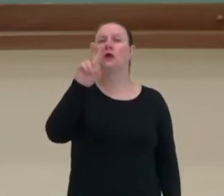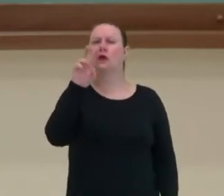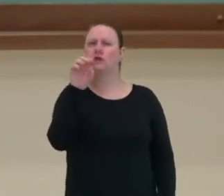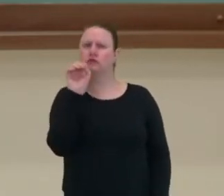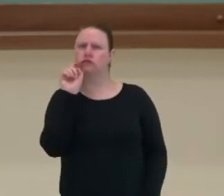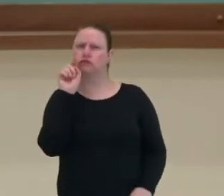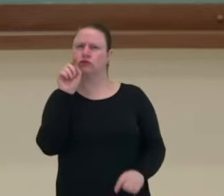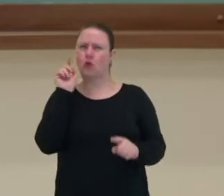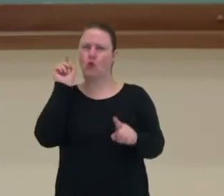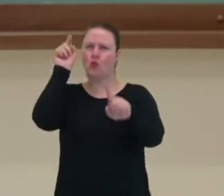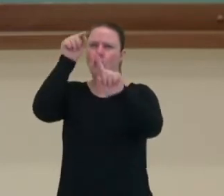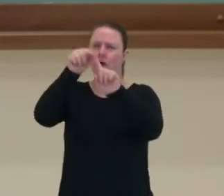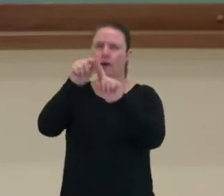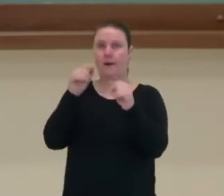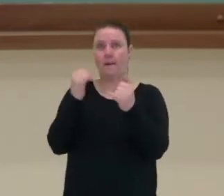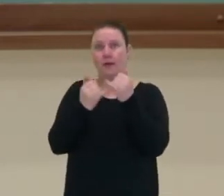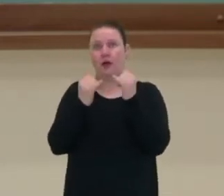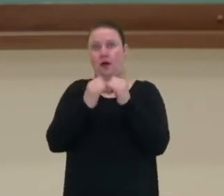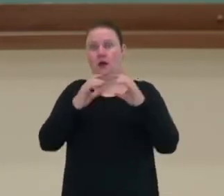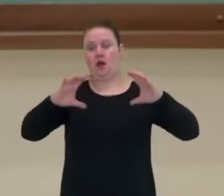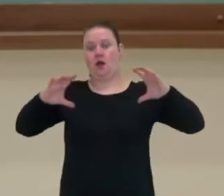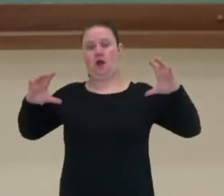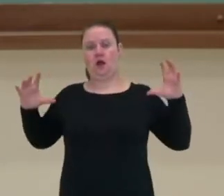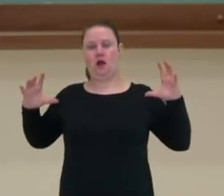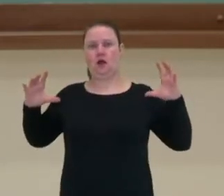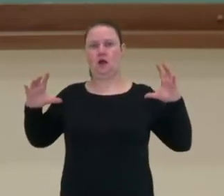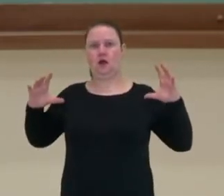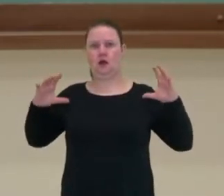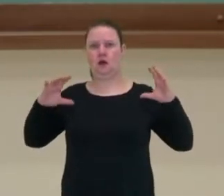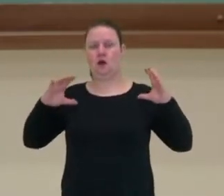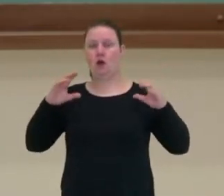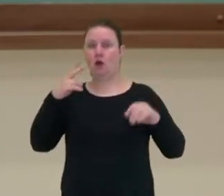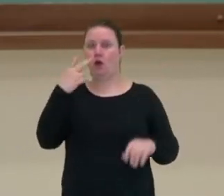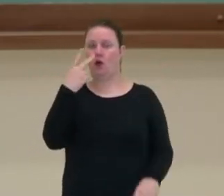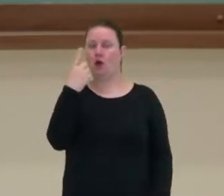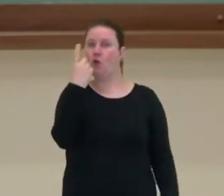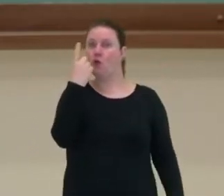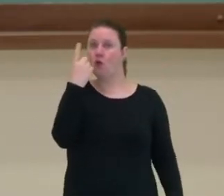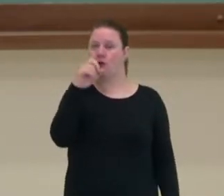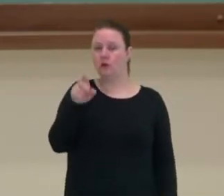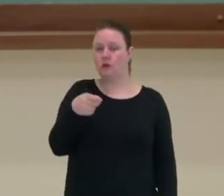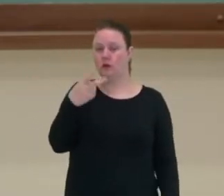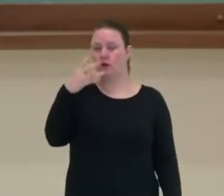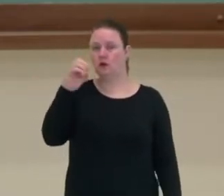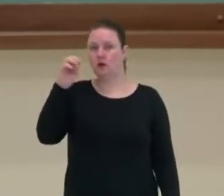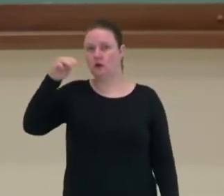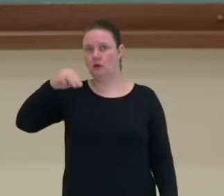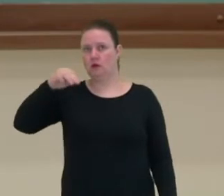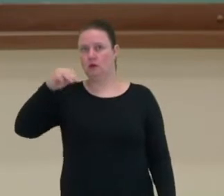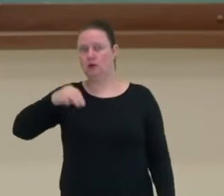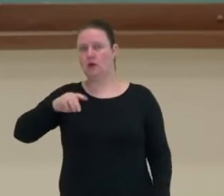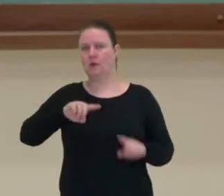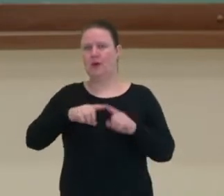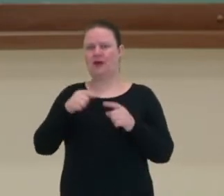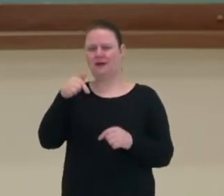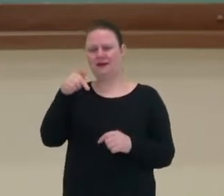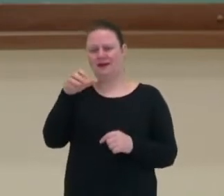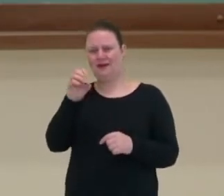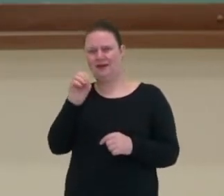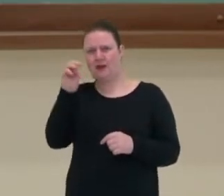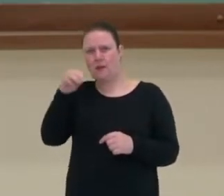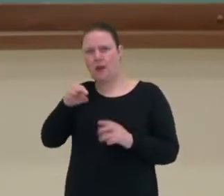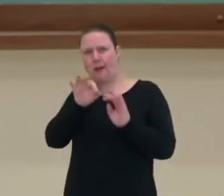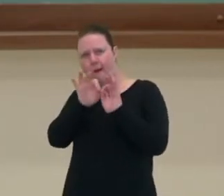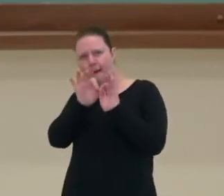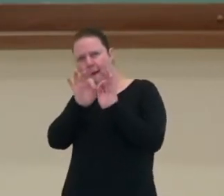pertinho, parece que ele é grande, ele tem 1,20 m, mas quando você tem que arremessar uma flecha a 70 metros desse